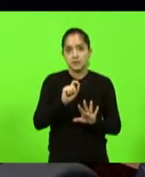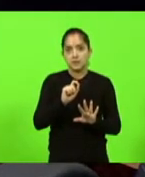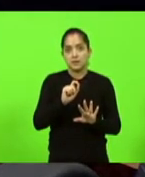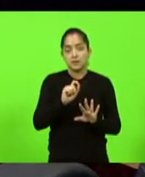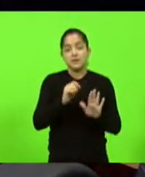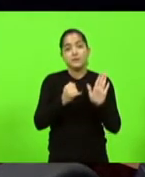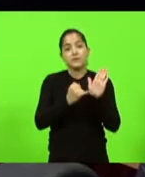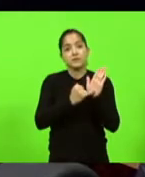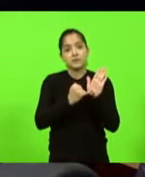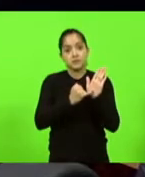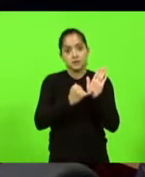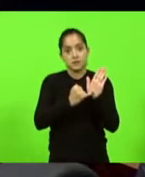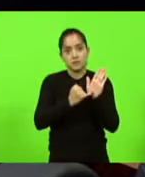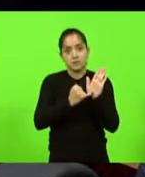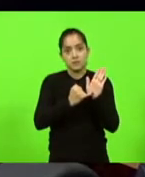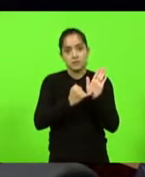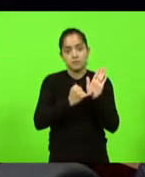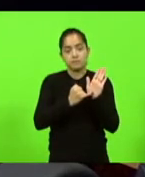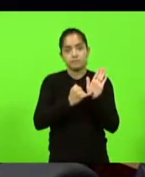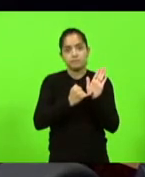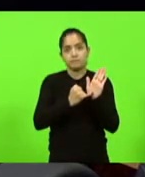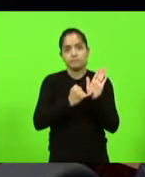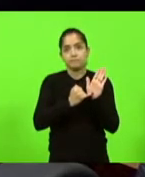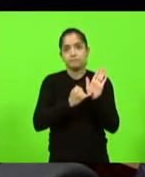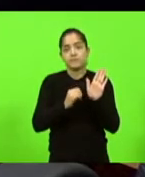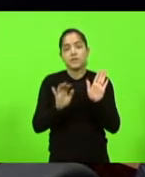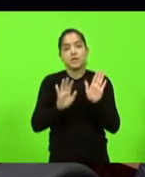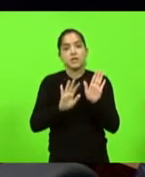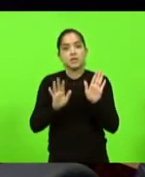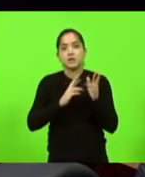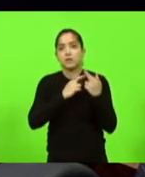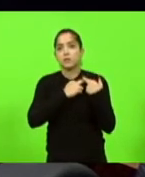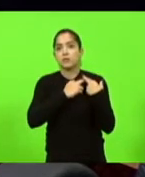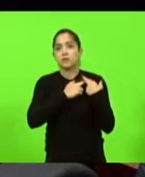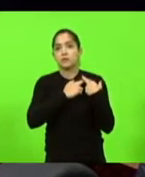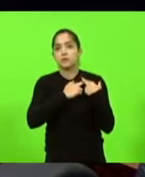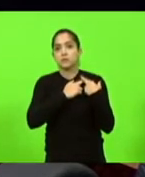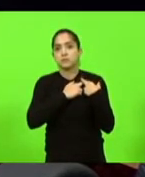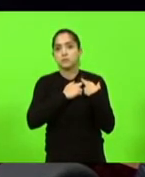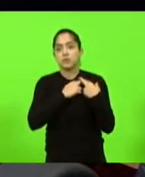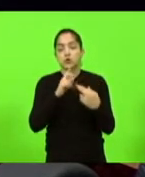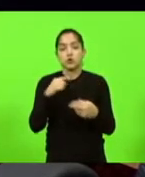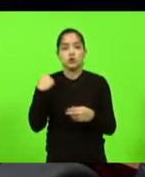fiscal e não é prerrogativa nossa